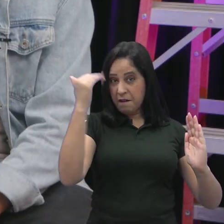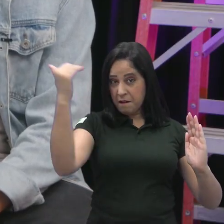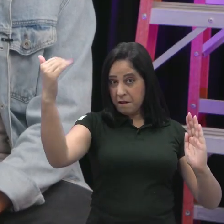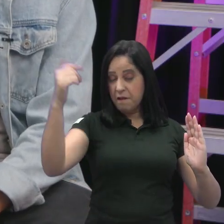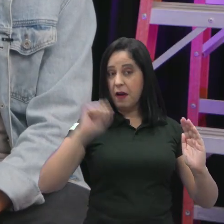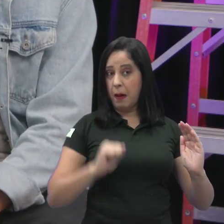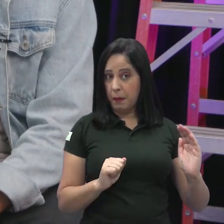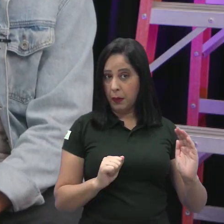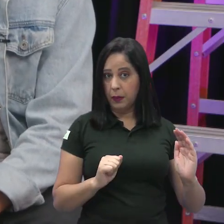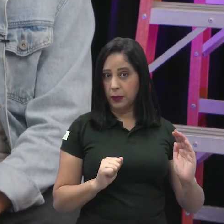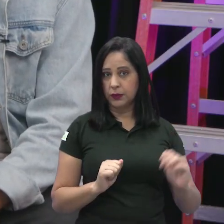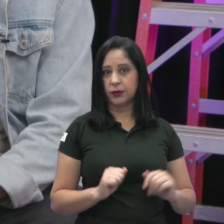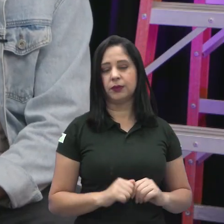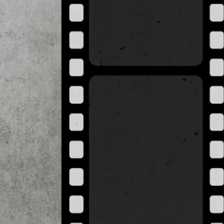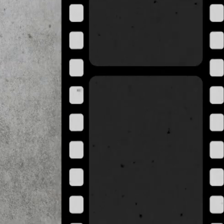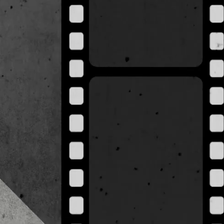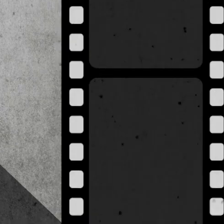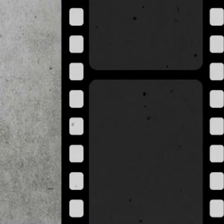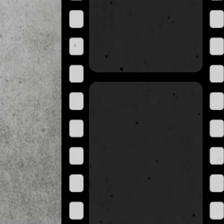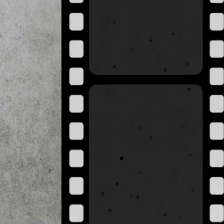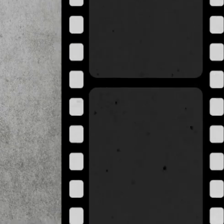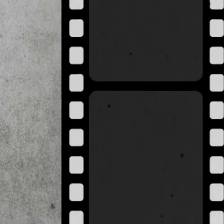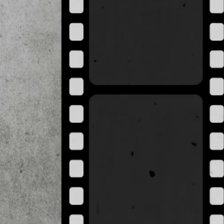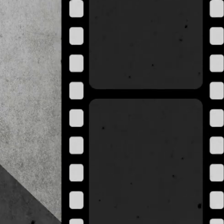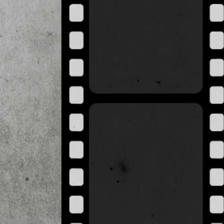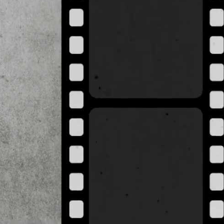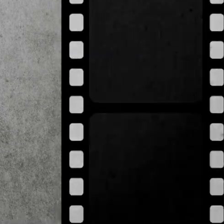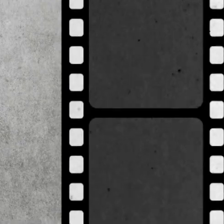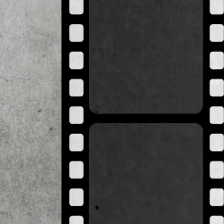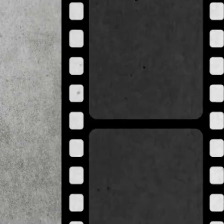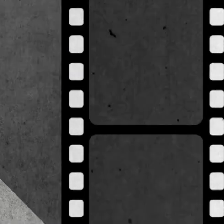e controversas da política brasileira.